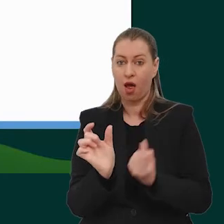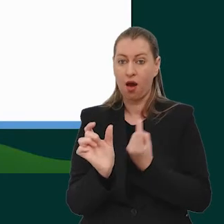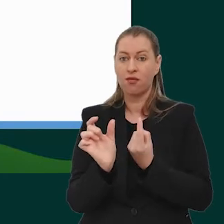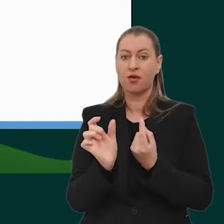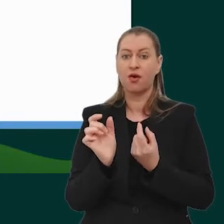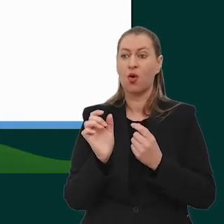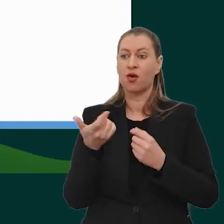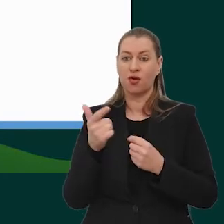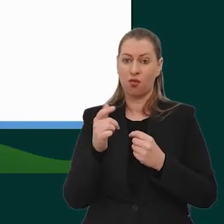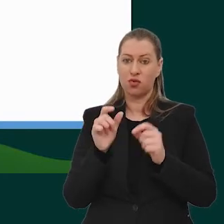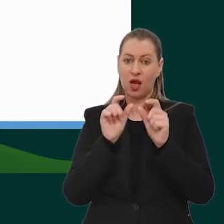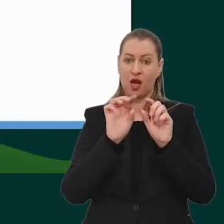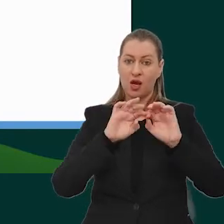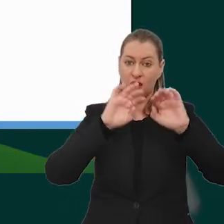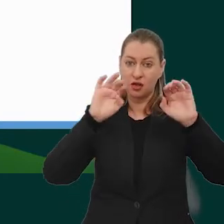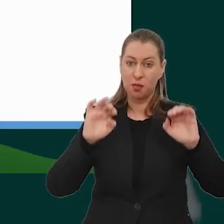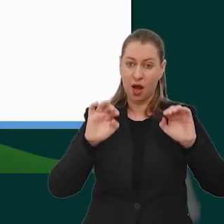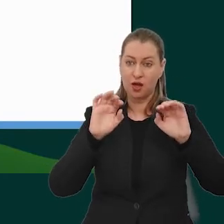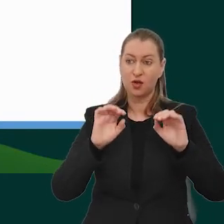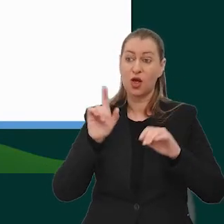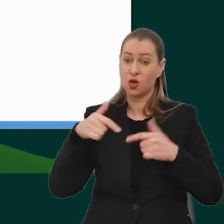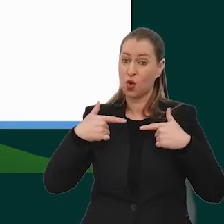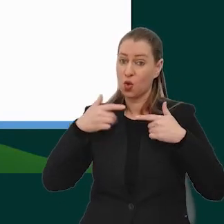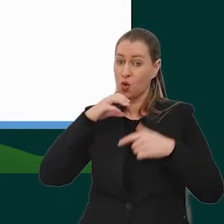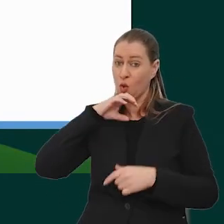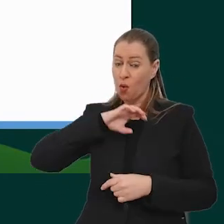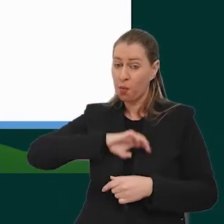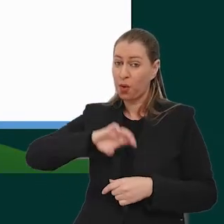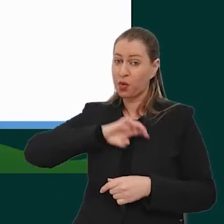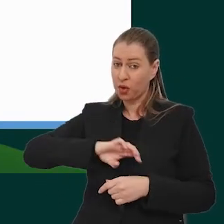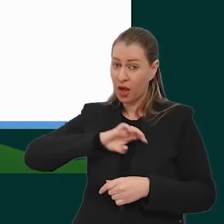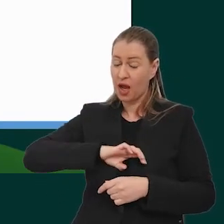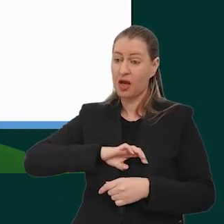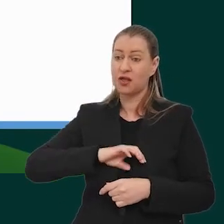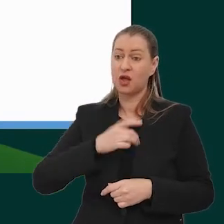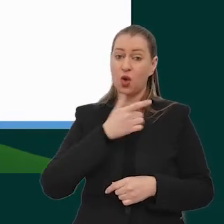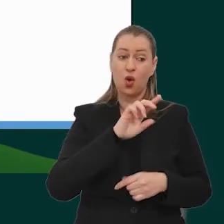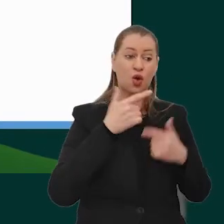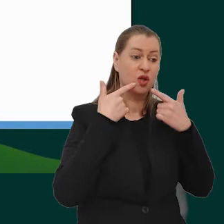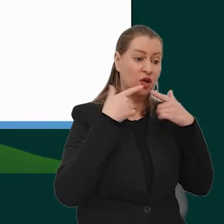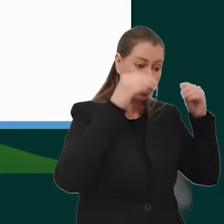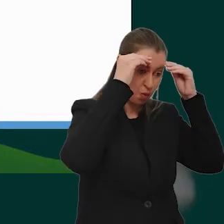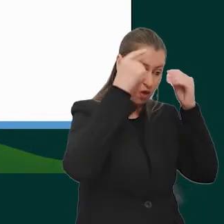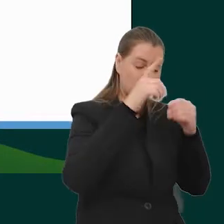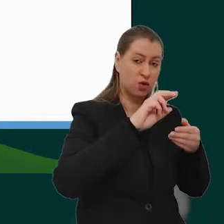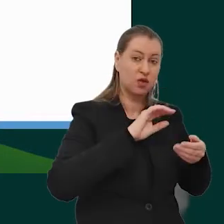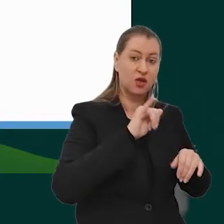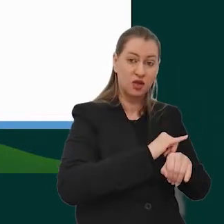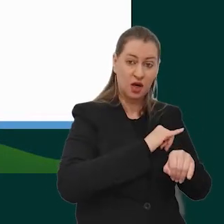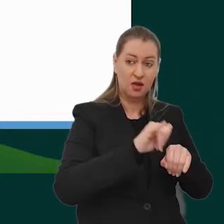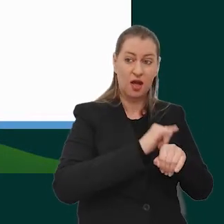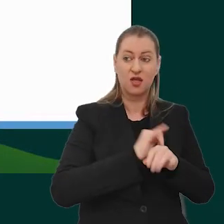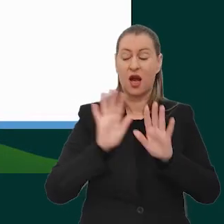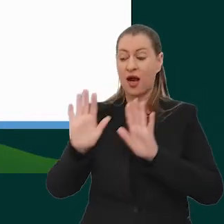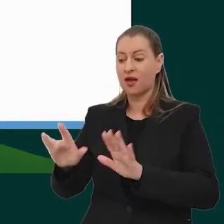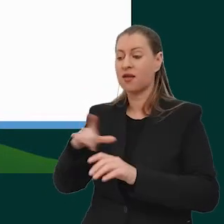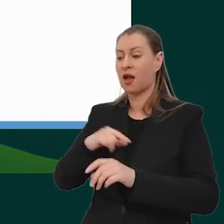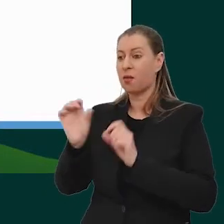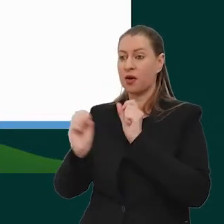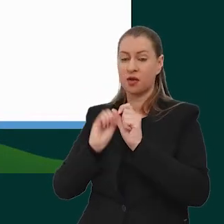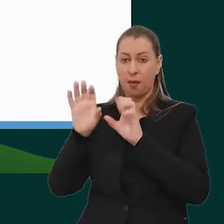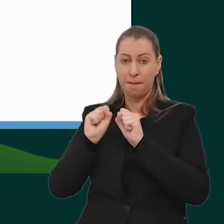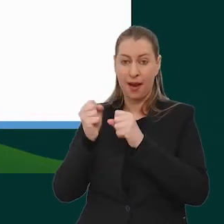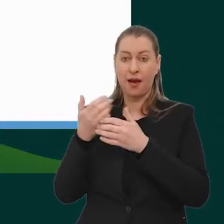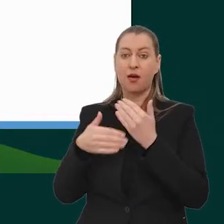português, porque em outras linguagens vai ser outra estratégia, né? Aqui a gente ainda tem o bônus do espaço. Mas a gente chega lá